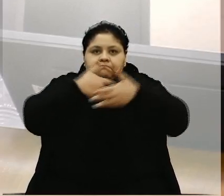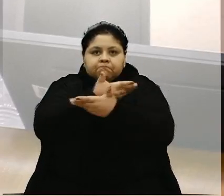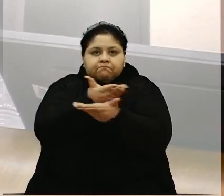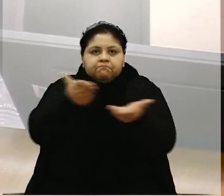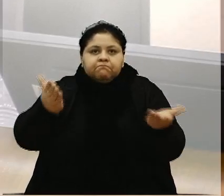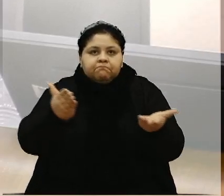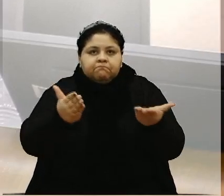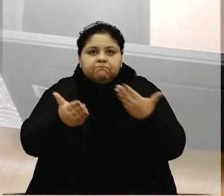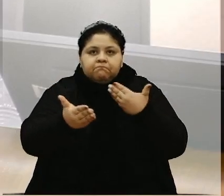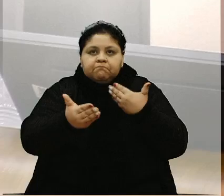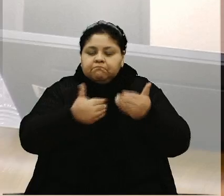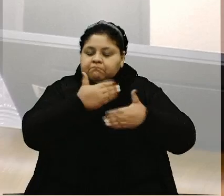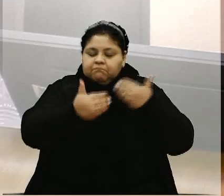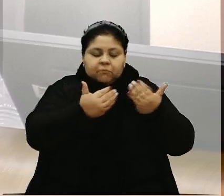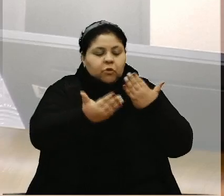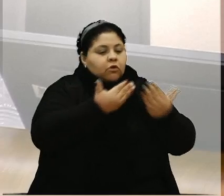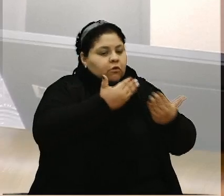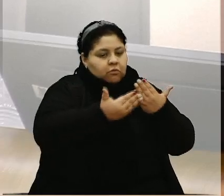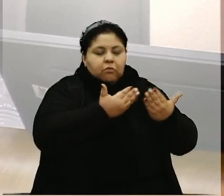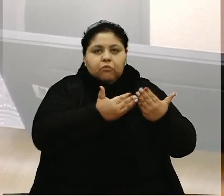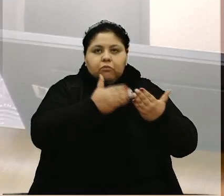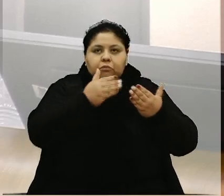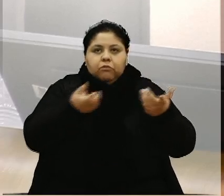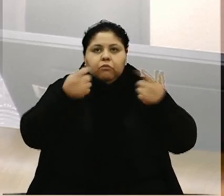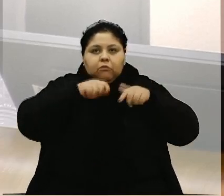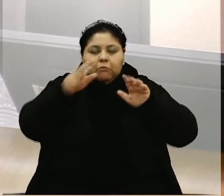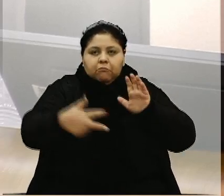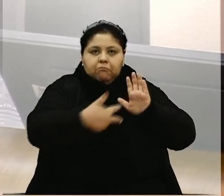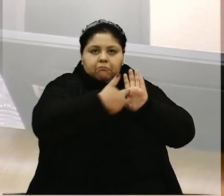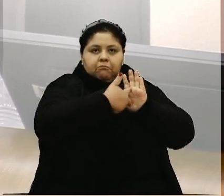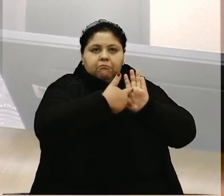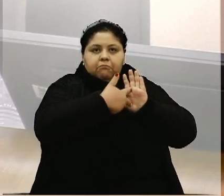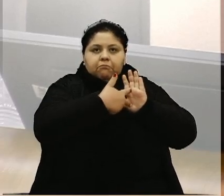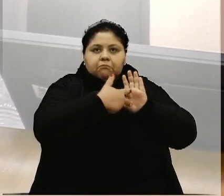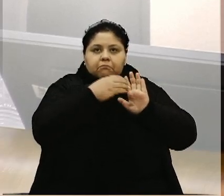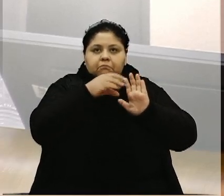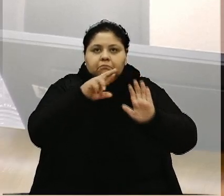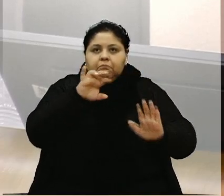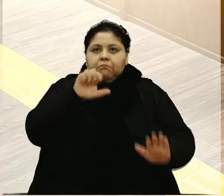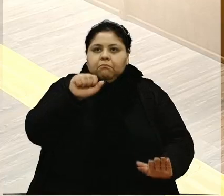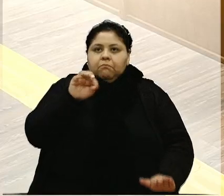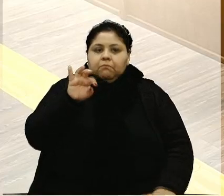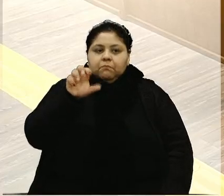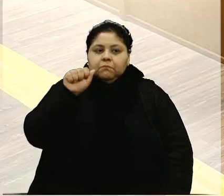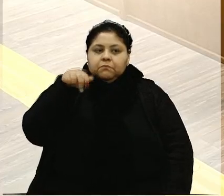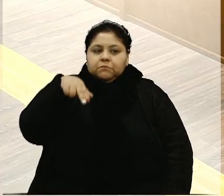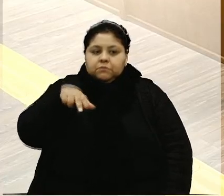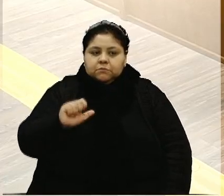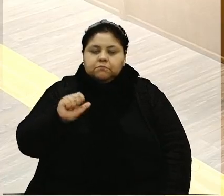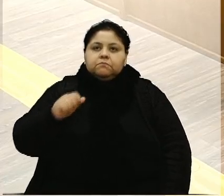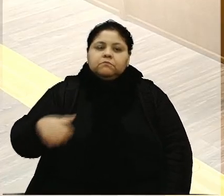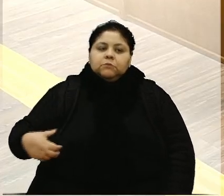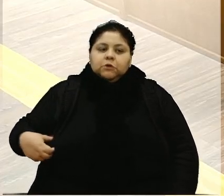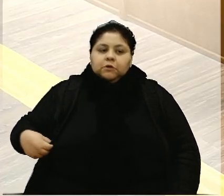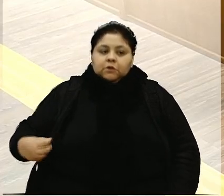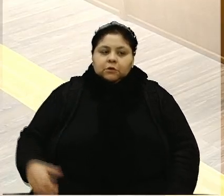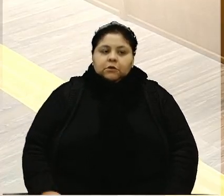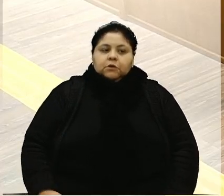quaisquer esclarecimentos adicionais que se fizerem necessários. Atenciosamente, Cristiane Santiago.